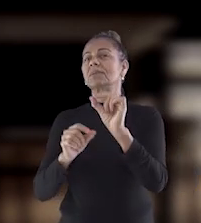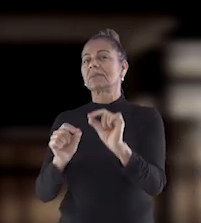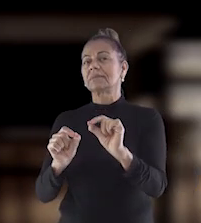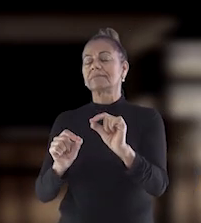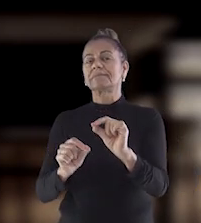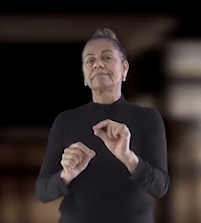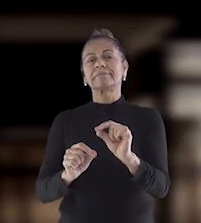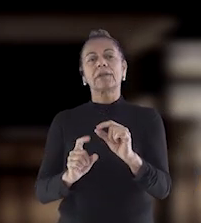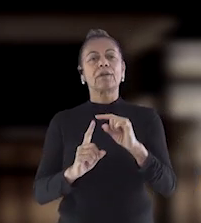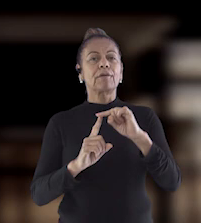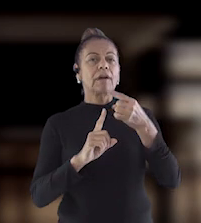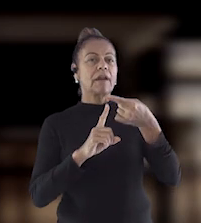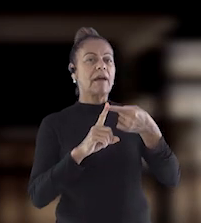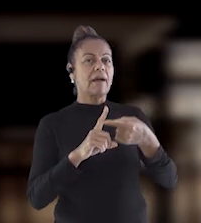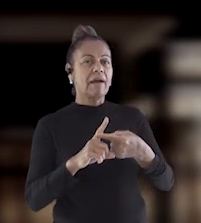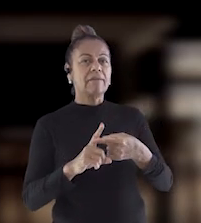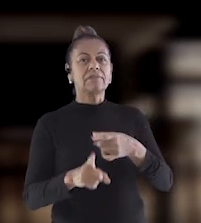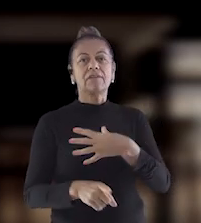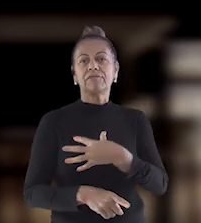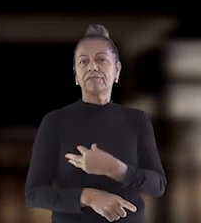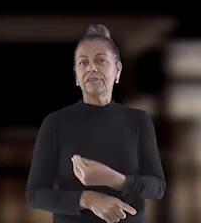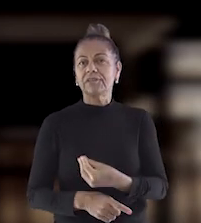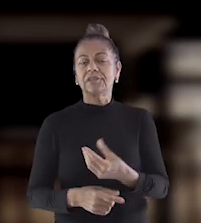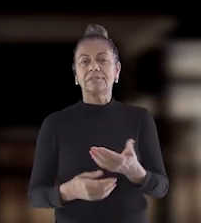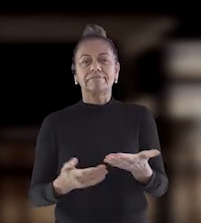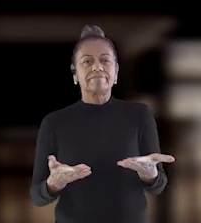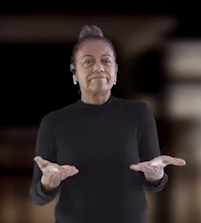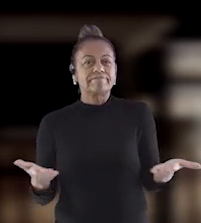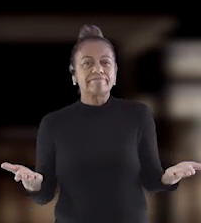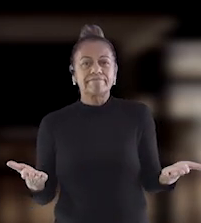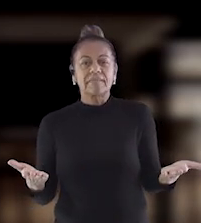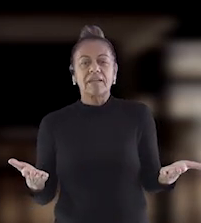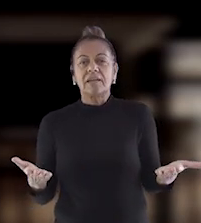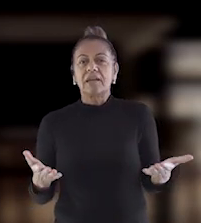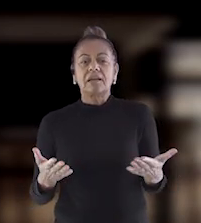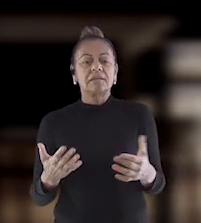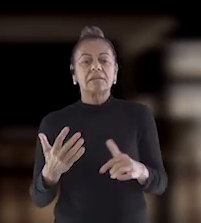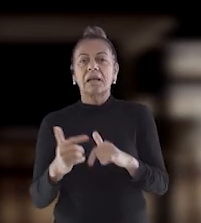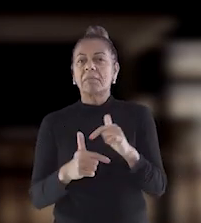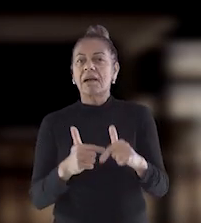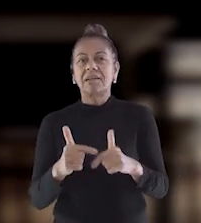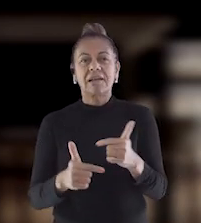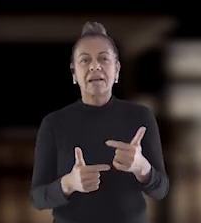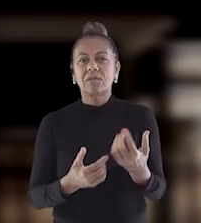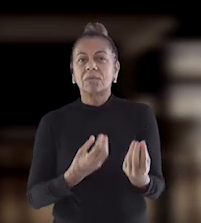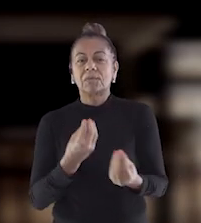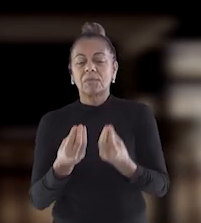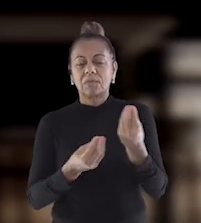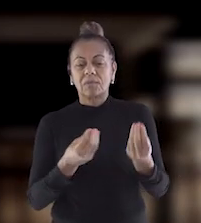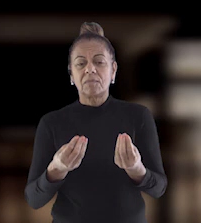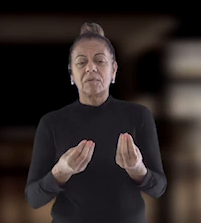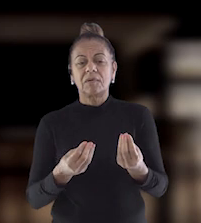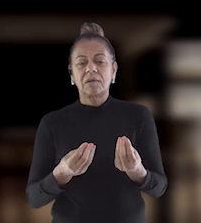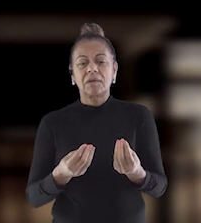Eu tive filhos, aí eu tive que começar a trabalhar. Nós não tínhamos uma toalha.